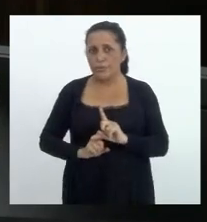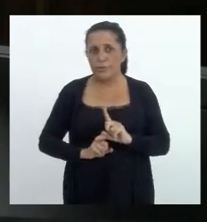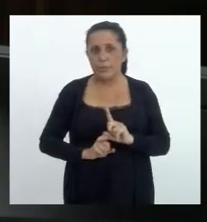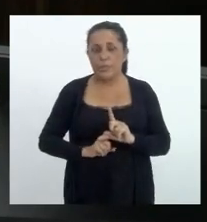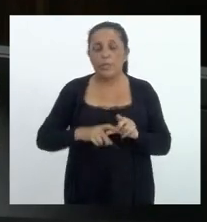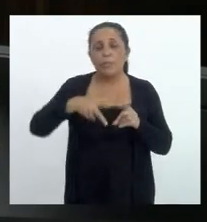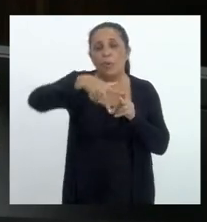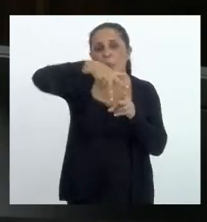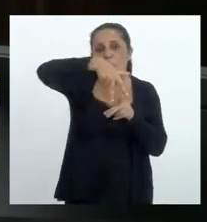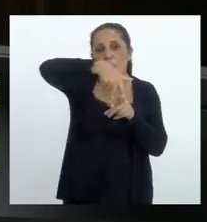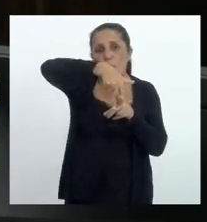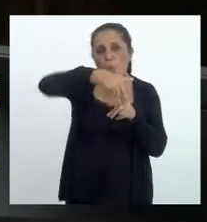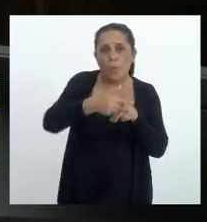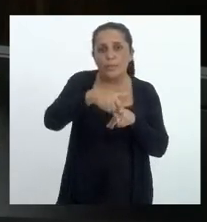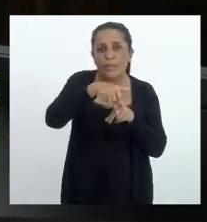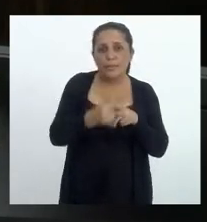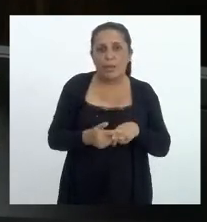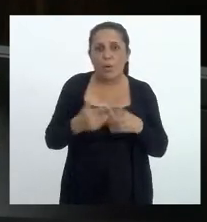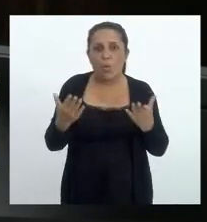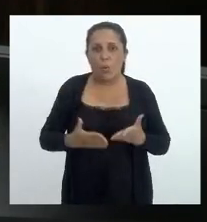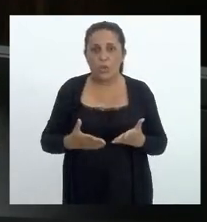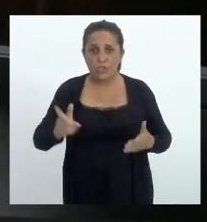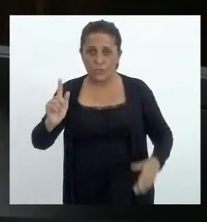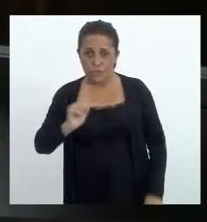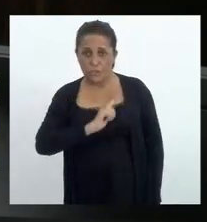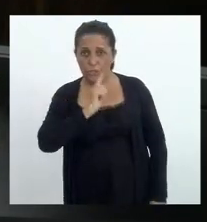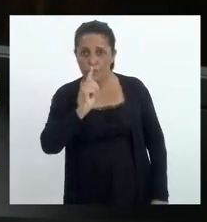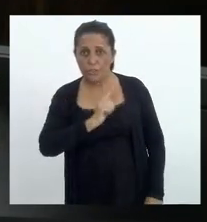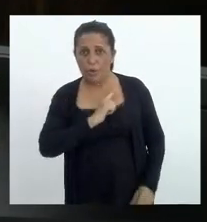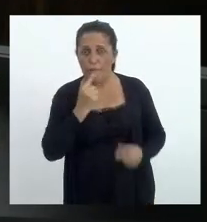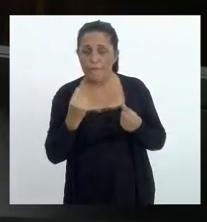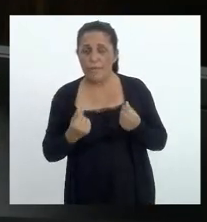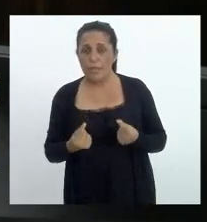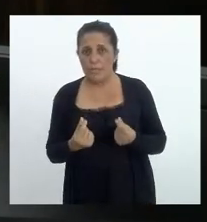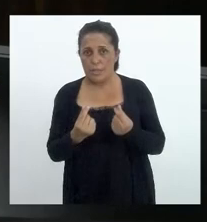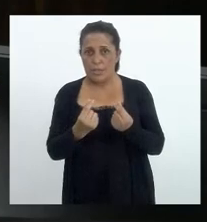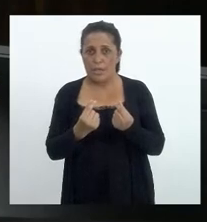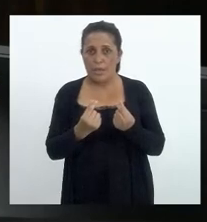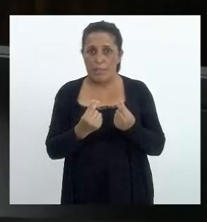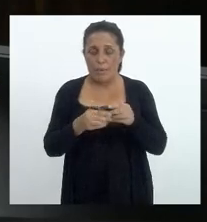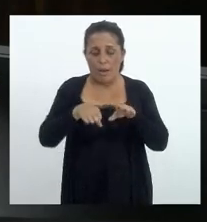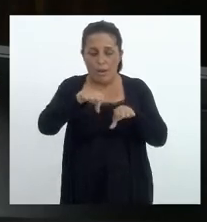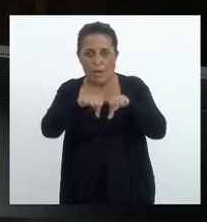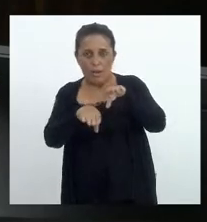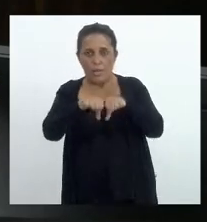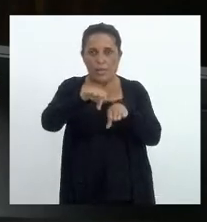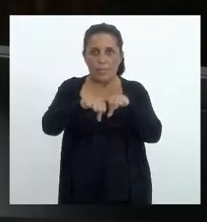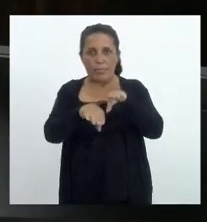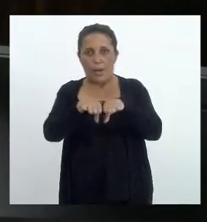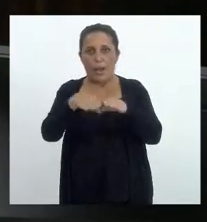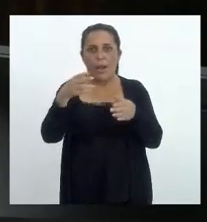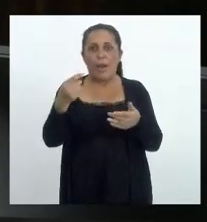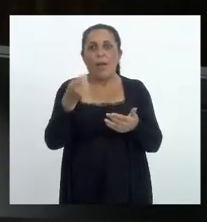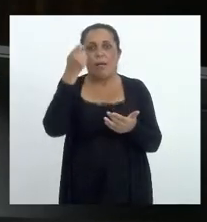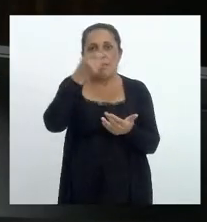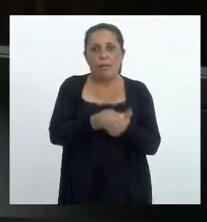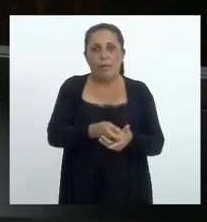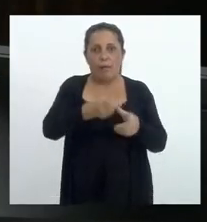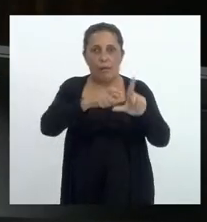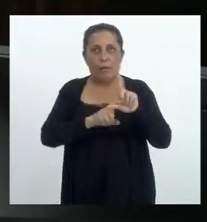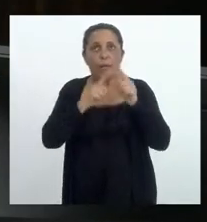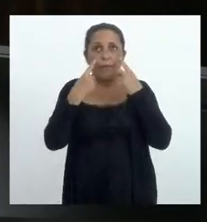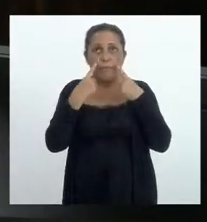corrigir hoje a nossa gestão financeira, para poder equilibrar as nossas contas e para poder olhar o